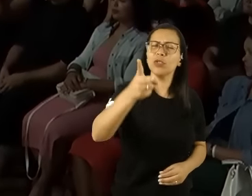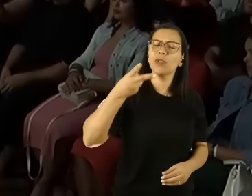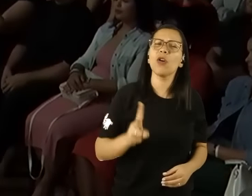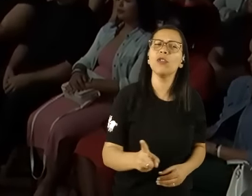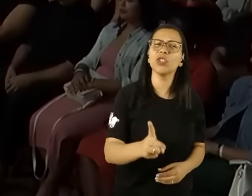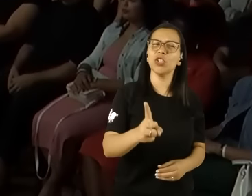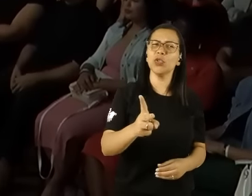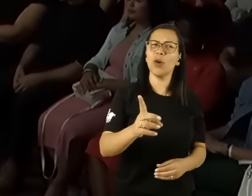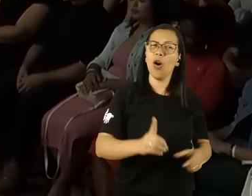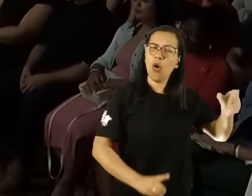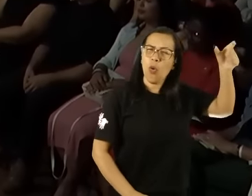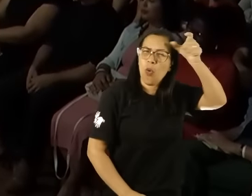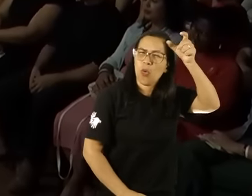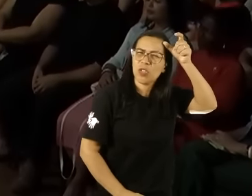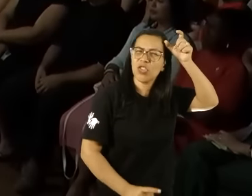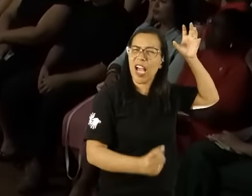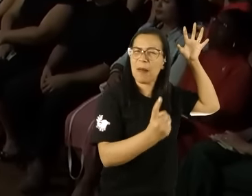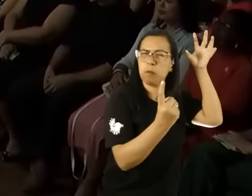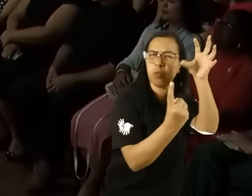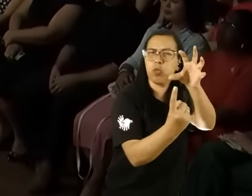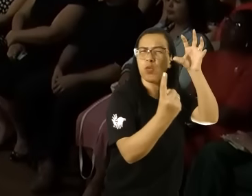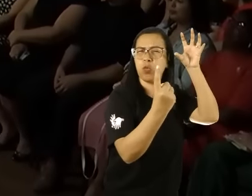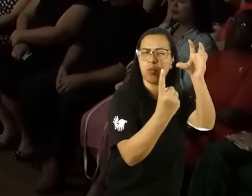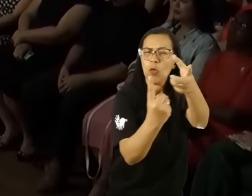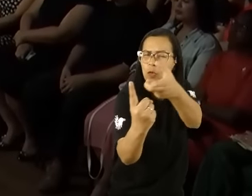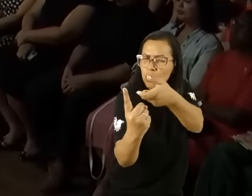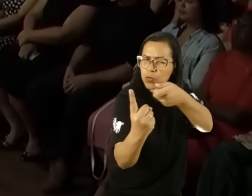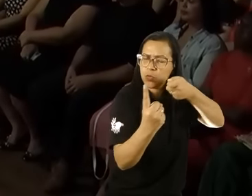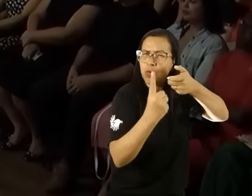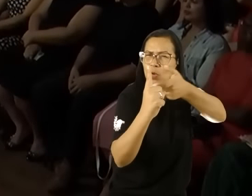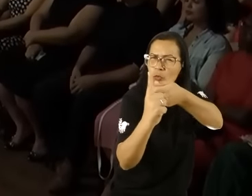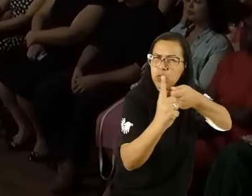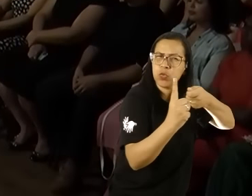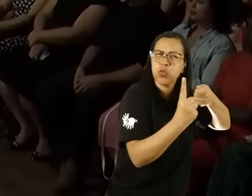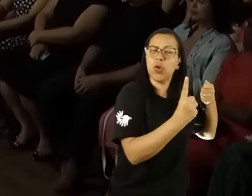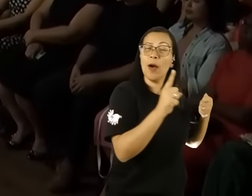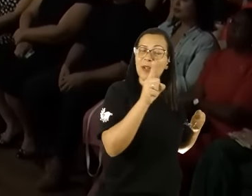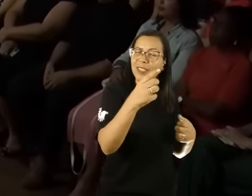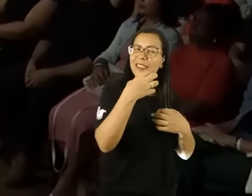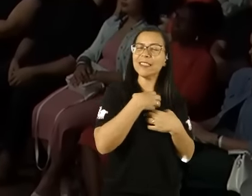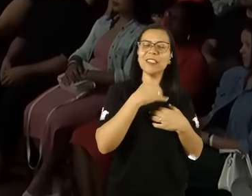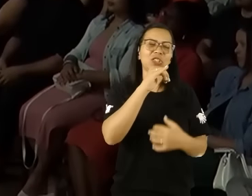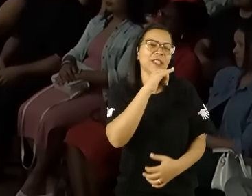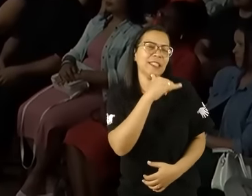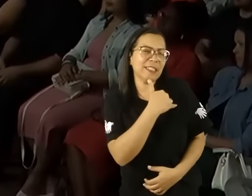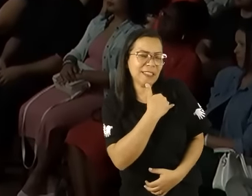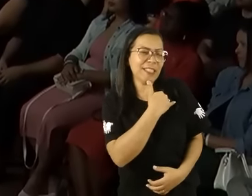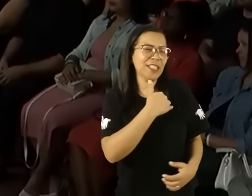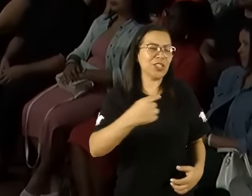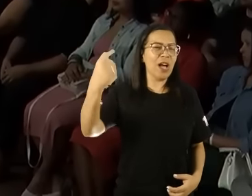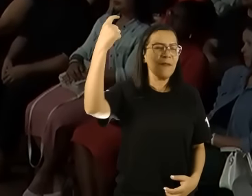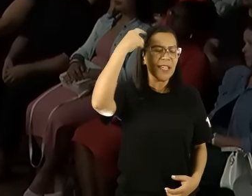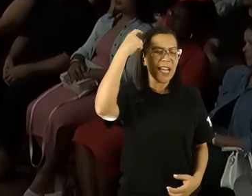Deus, o diabo está jogando com você, Satanás está brincando, está usando pessoas, está trazendo lembranças, está montando grupinho.